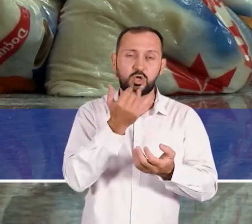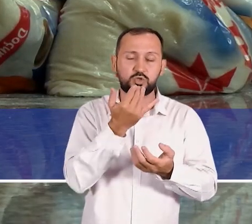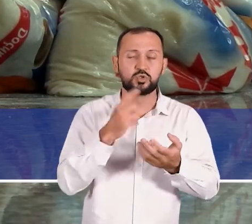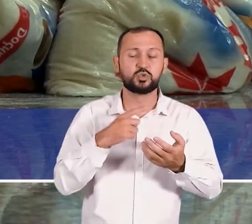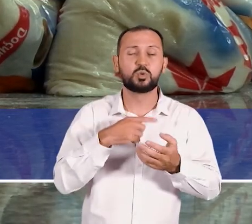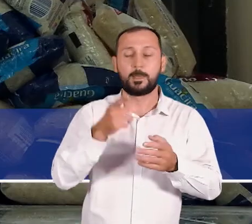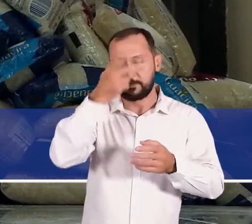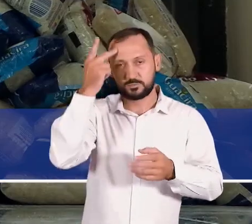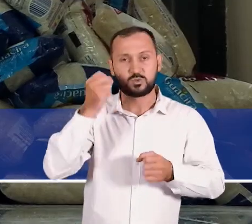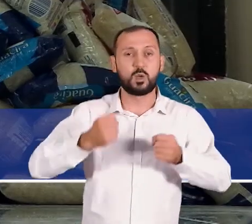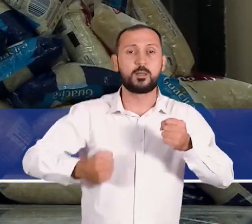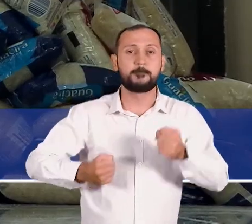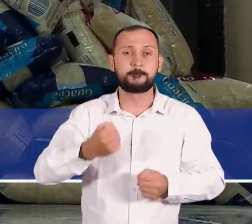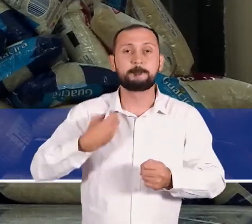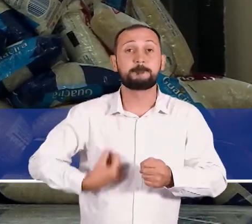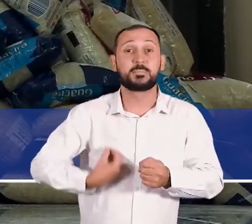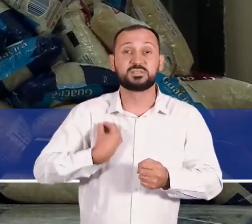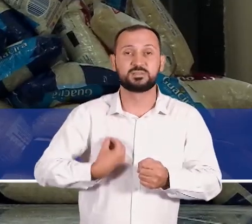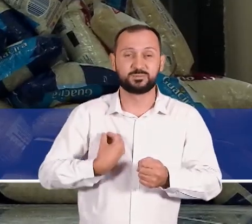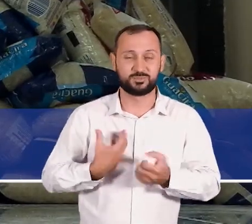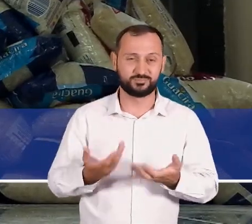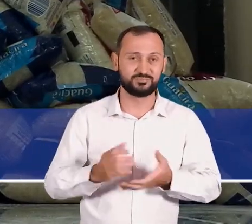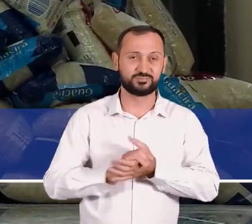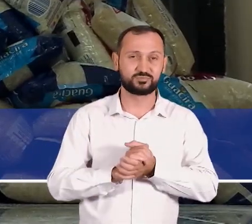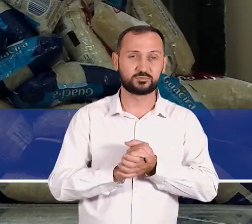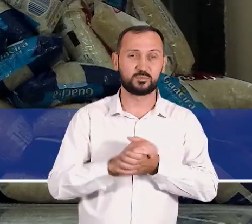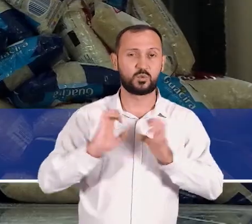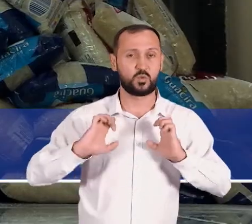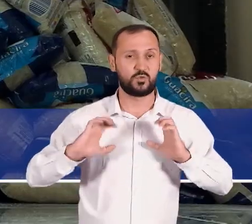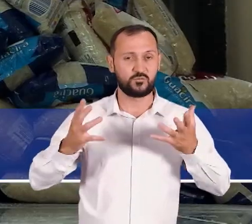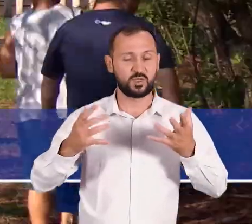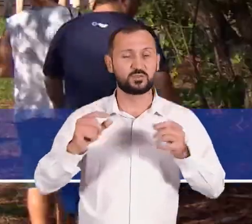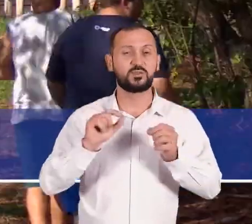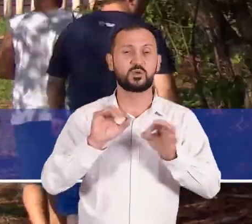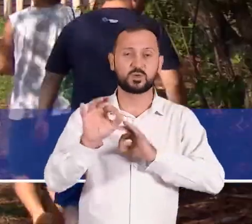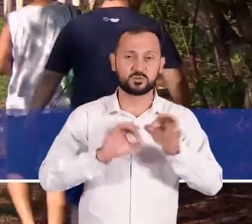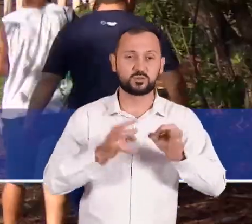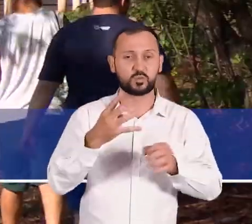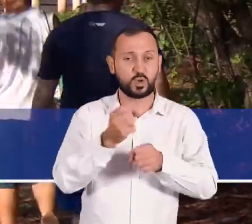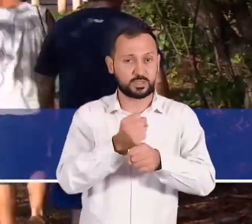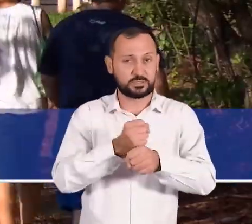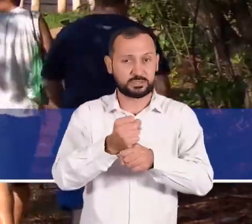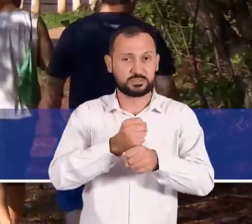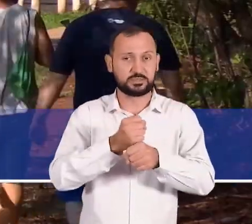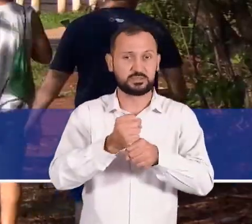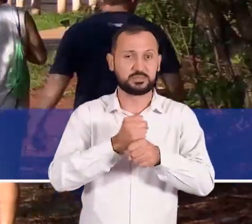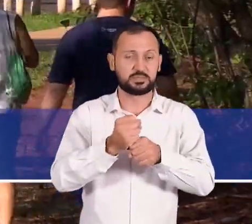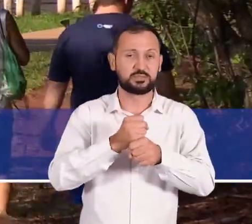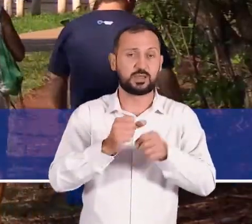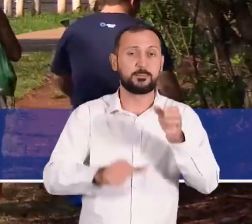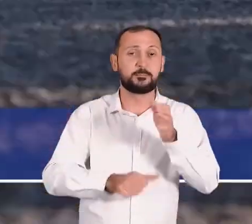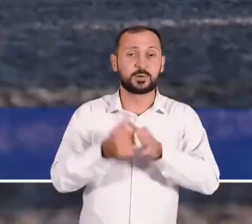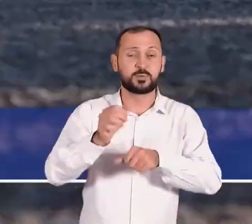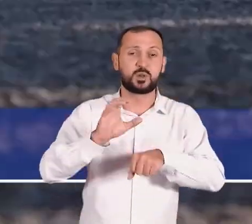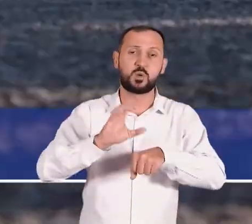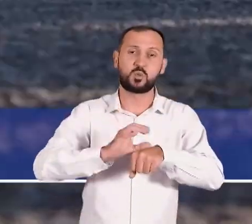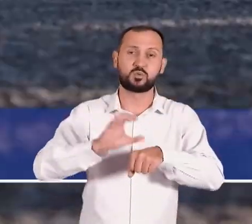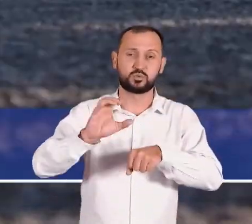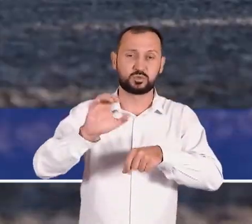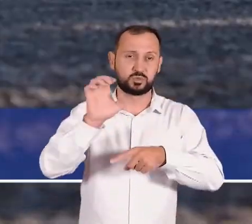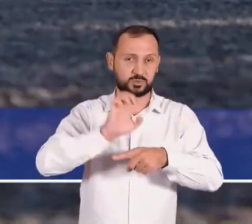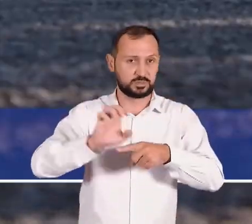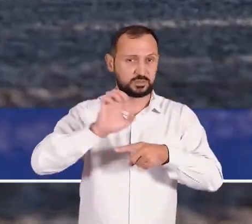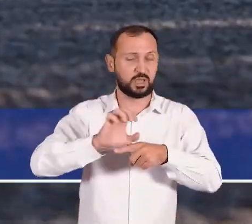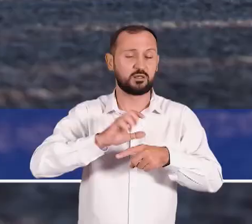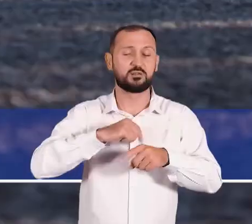pelos participantes da primeira corrida e caminhada da Assembleia Legislativa. O evento, comemorativo dos 40 anos da promulgação